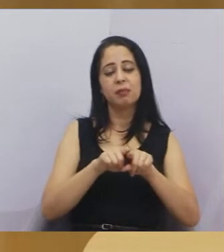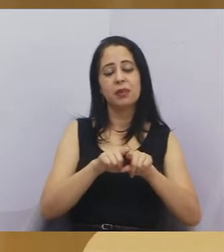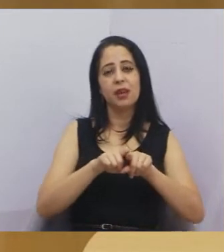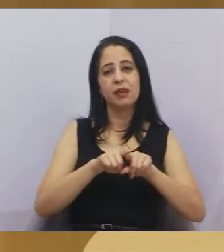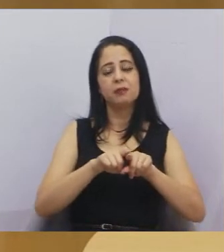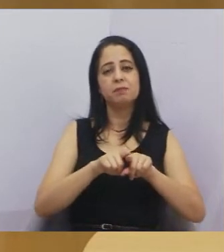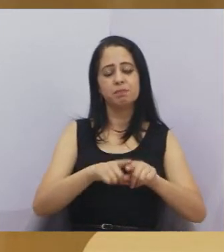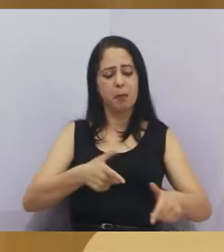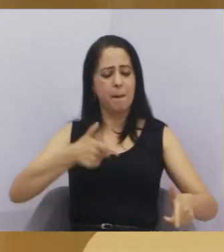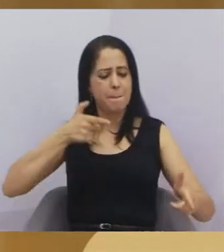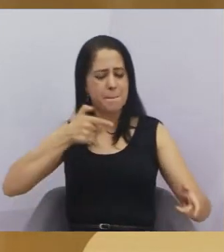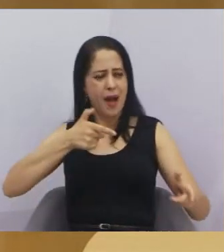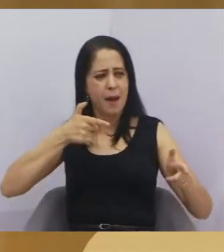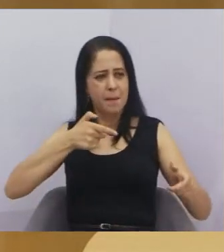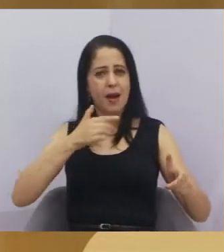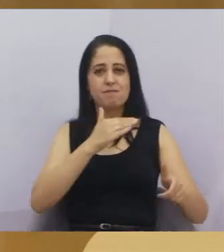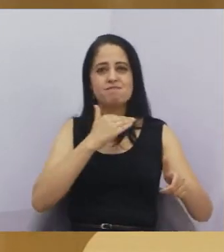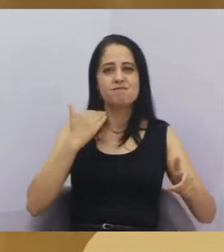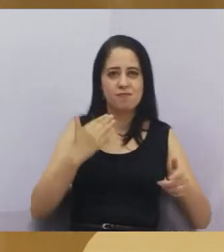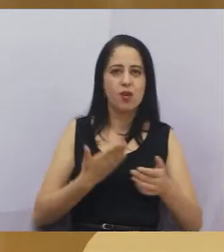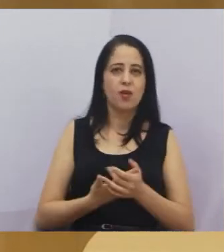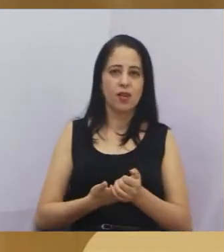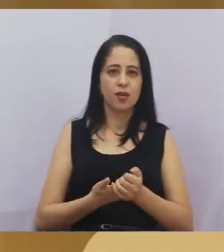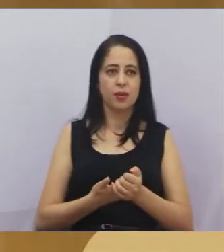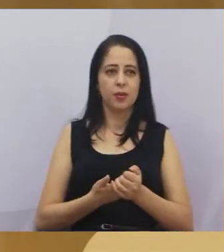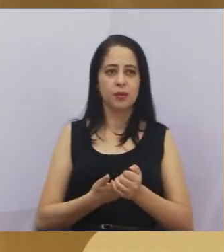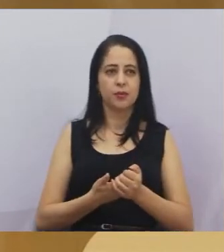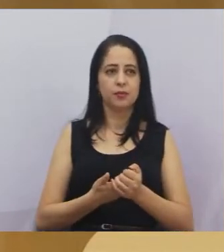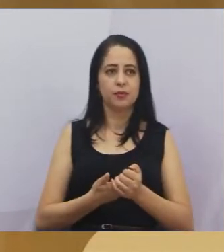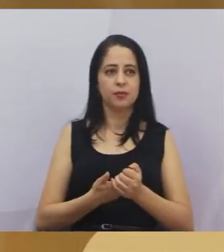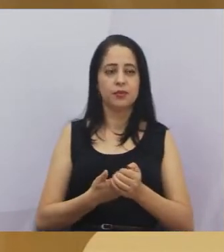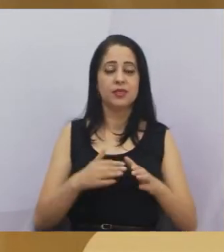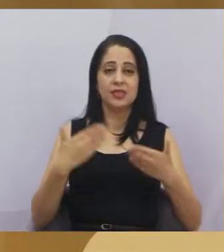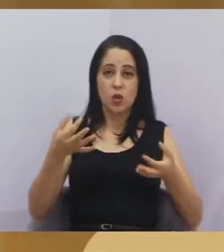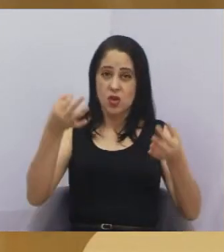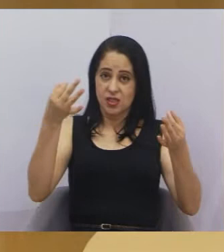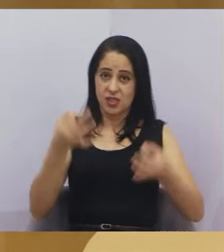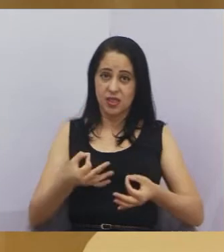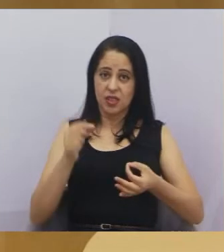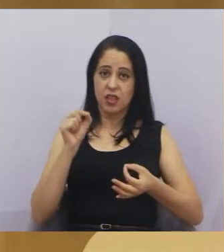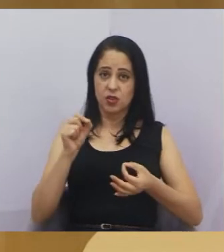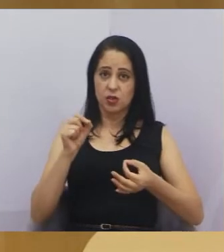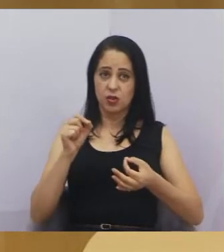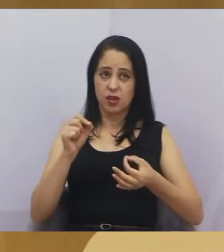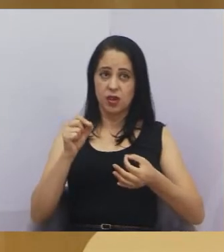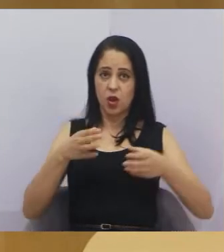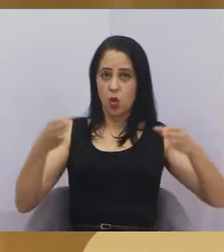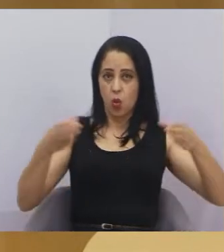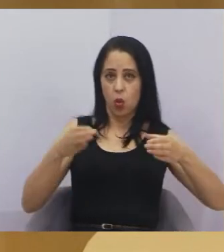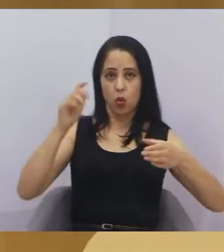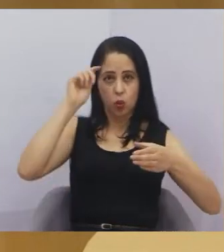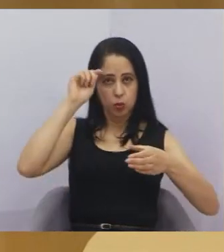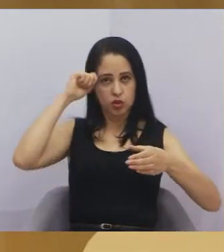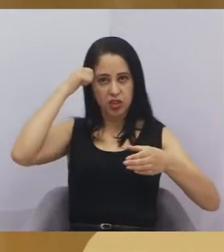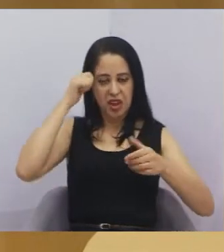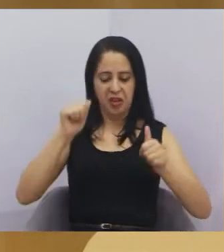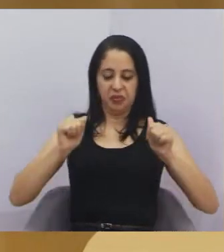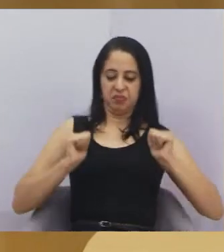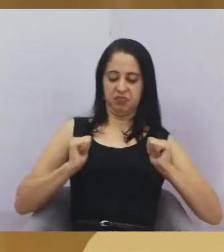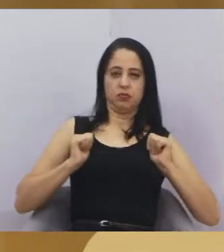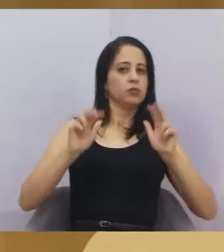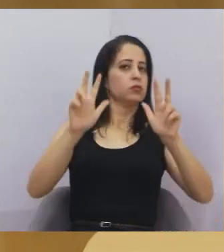racial em todo o mundo. E a gente pode ter certeza aí que o movimento negro nunca dormiu. Bom,